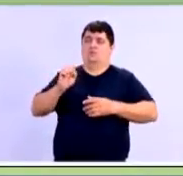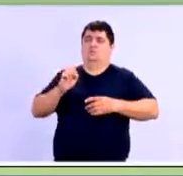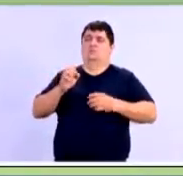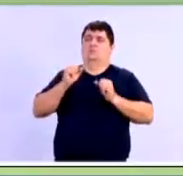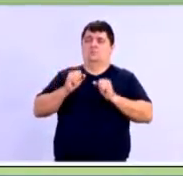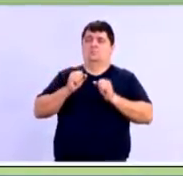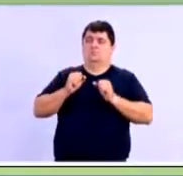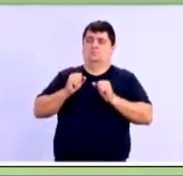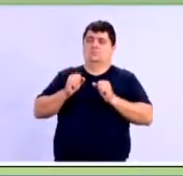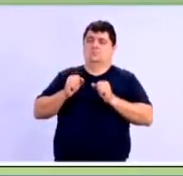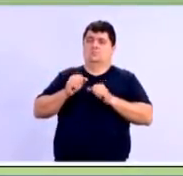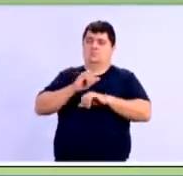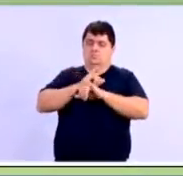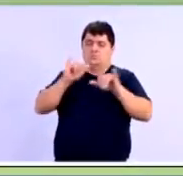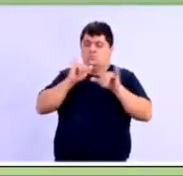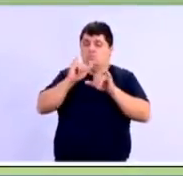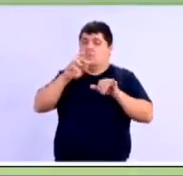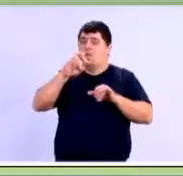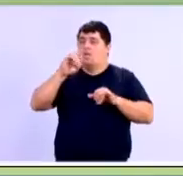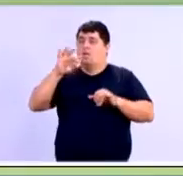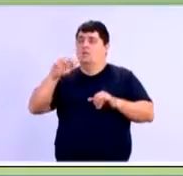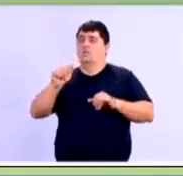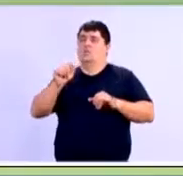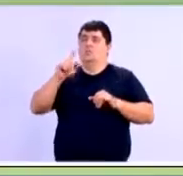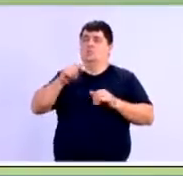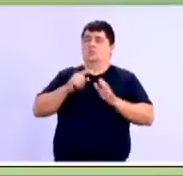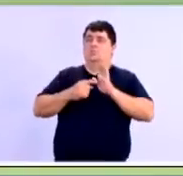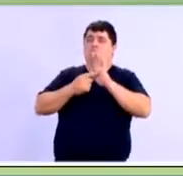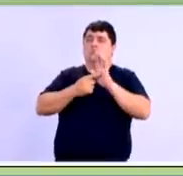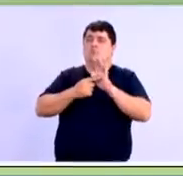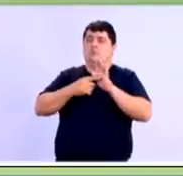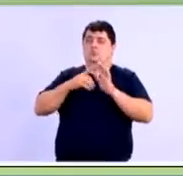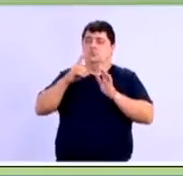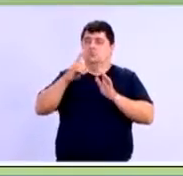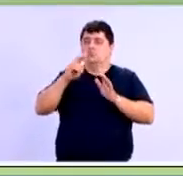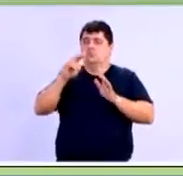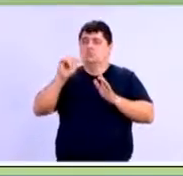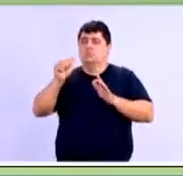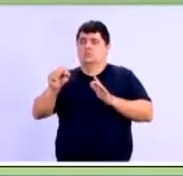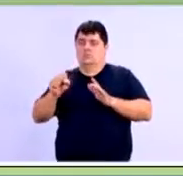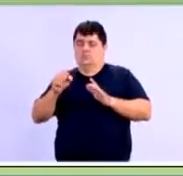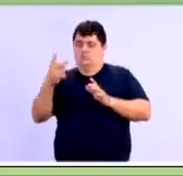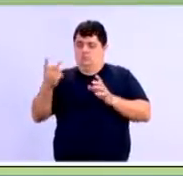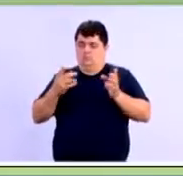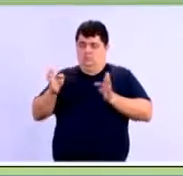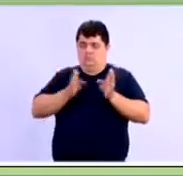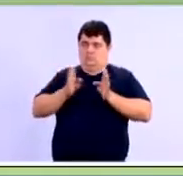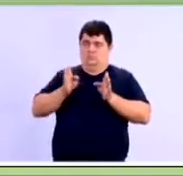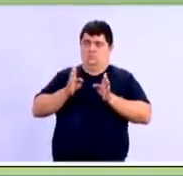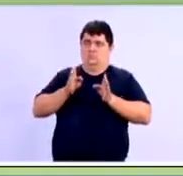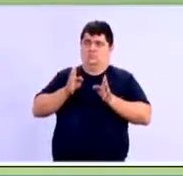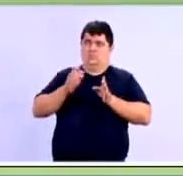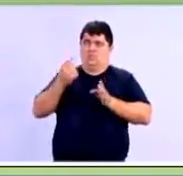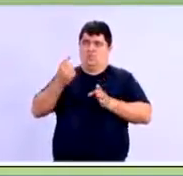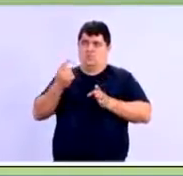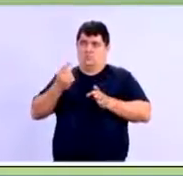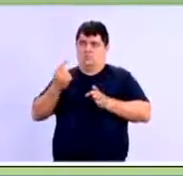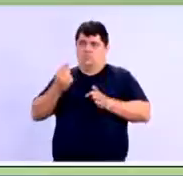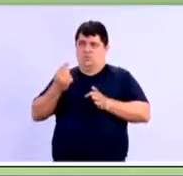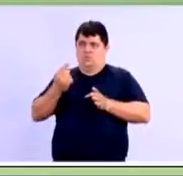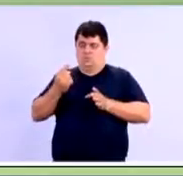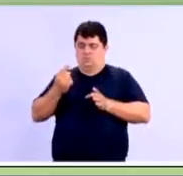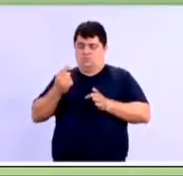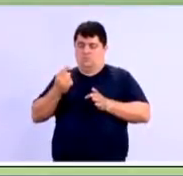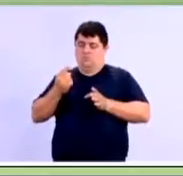Podemos dizer que a rentabilidade é estabelecida por duas vertentes. Sendo que ou